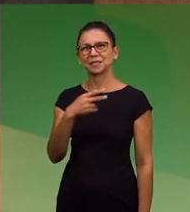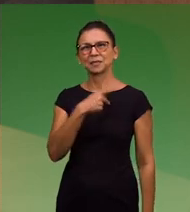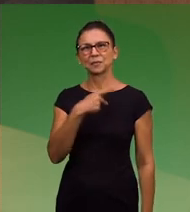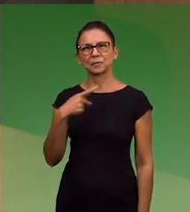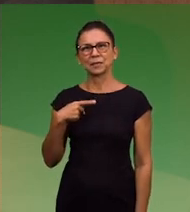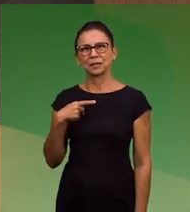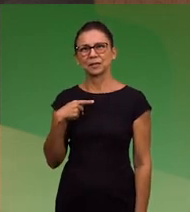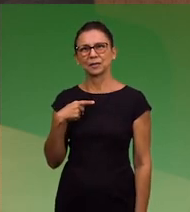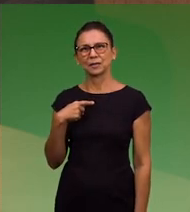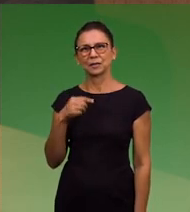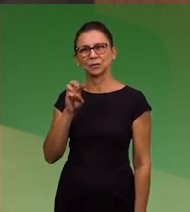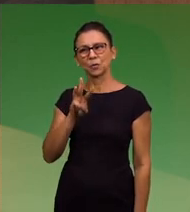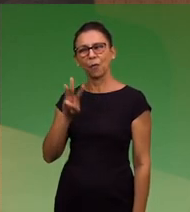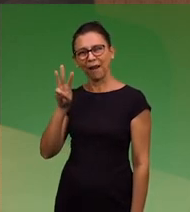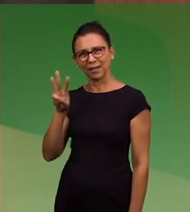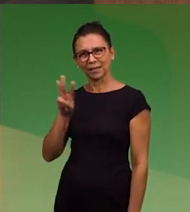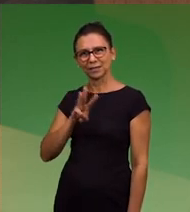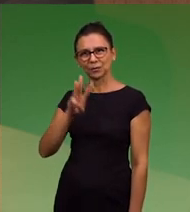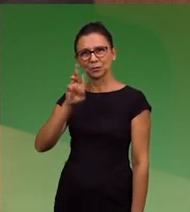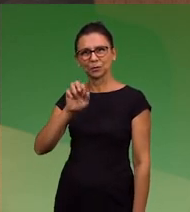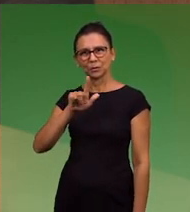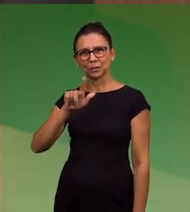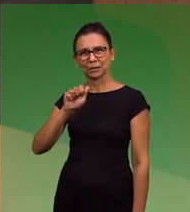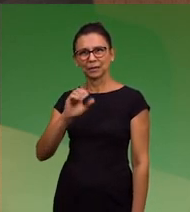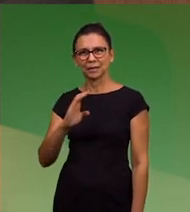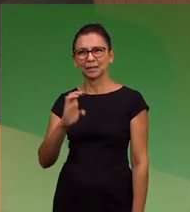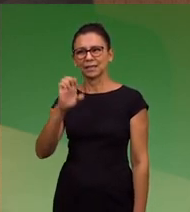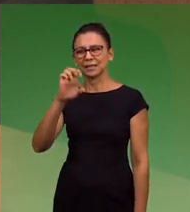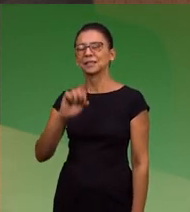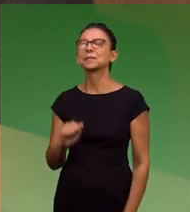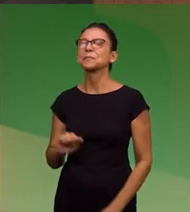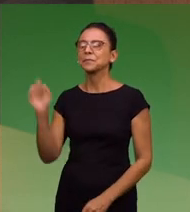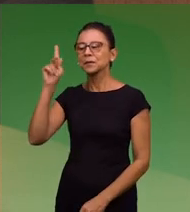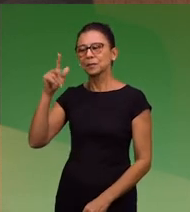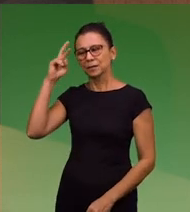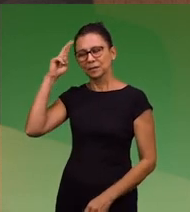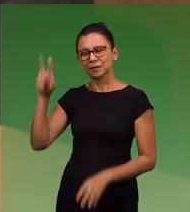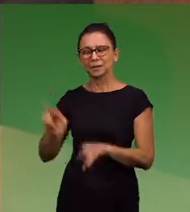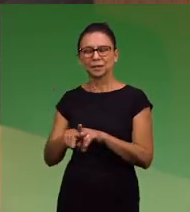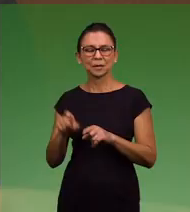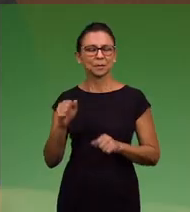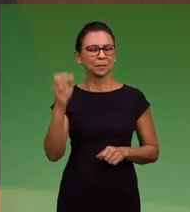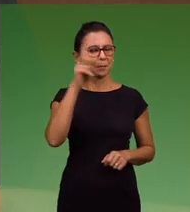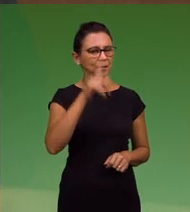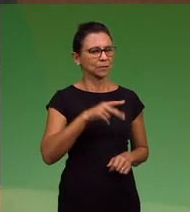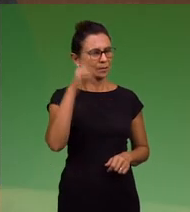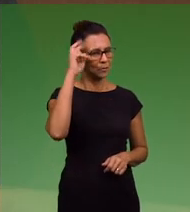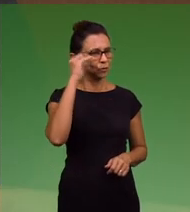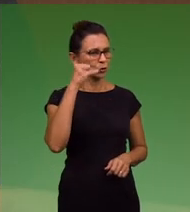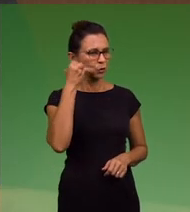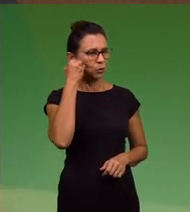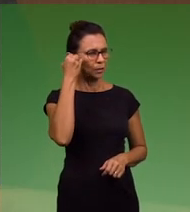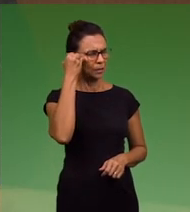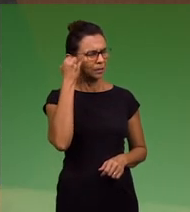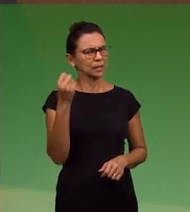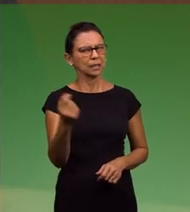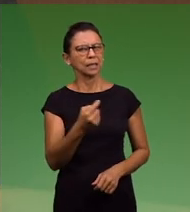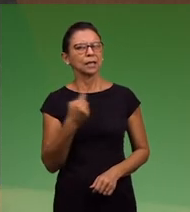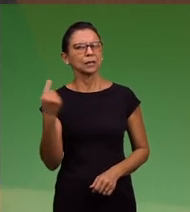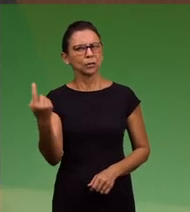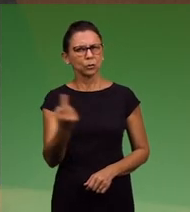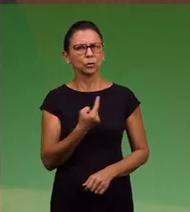Wallace Rossetti, convidado de hoje. Pastor Wallace, paz do Senhor, seja bem-vindo. A paz do Senhor, pastor Josias, a paz do Senhor, nossos amados